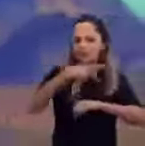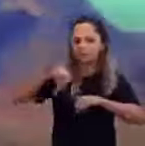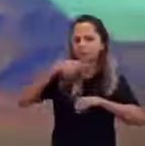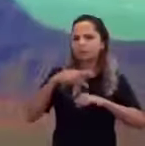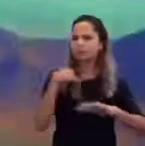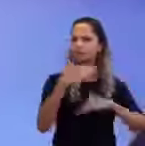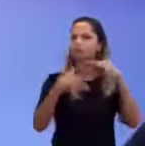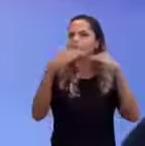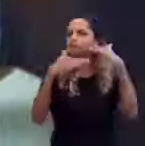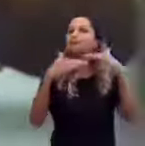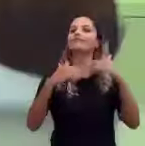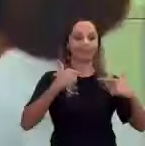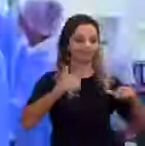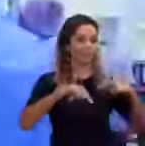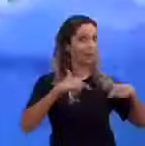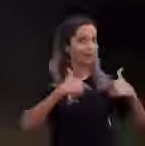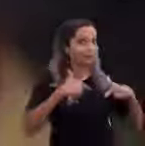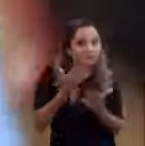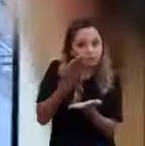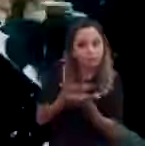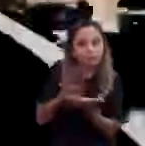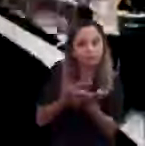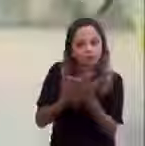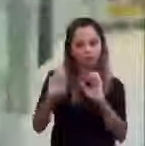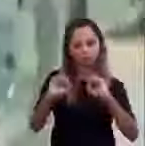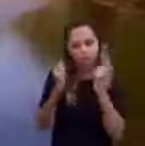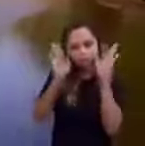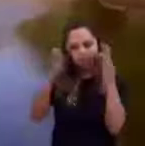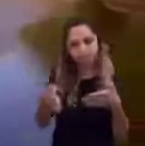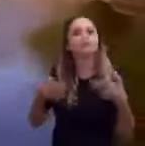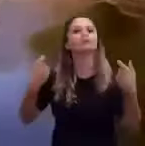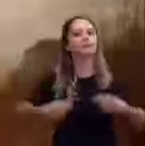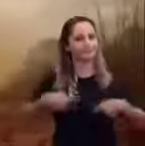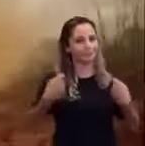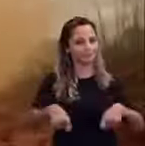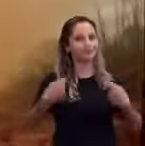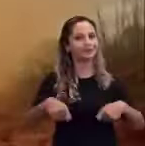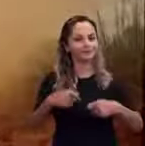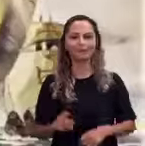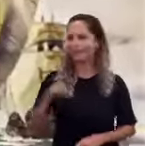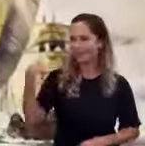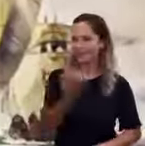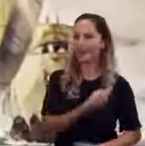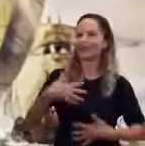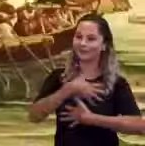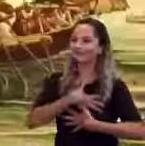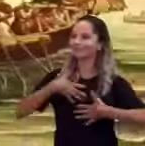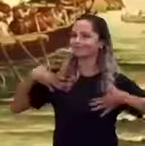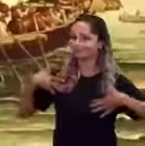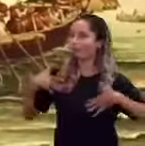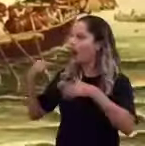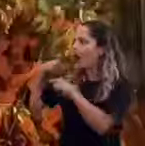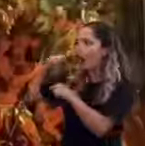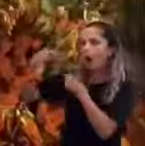prospere, muito trabalho, estudo e dedicação são necessários. Nos